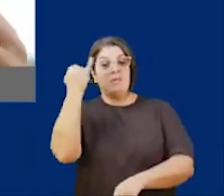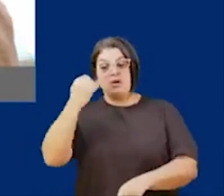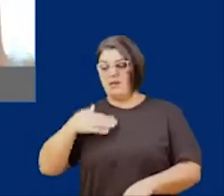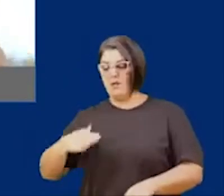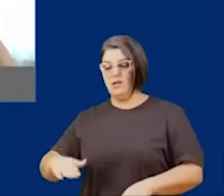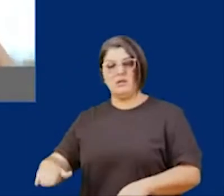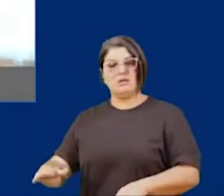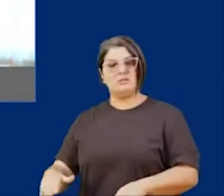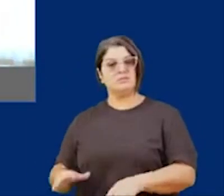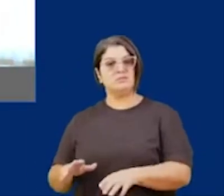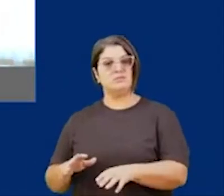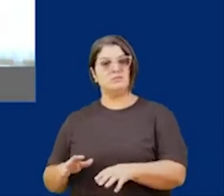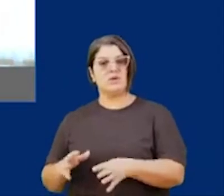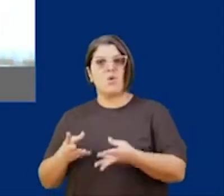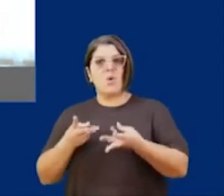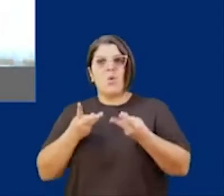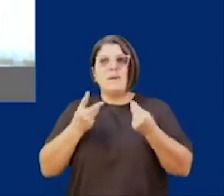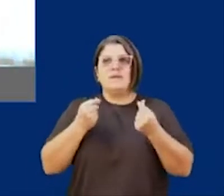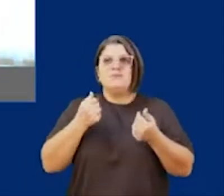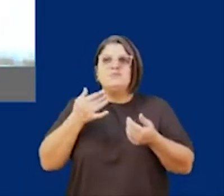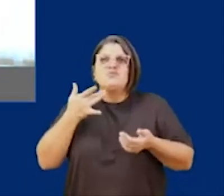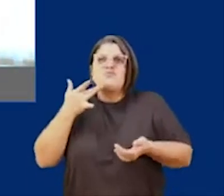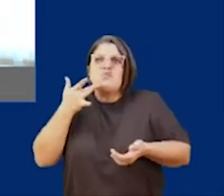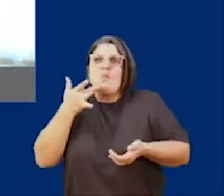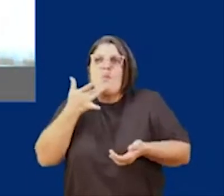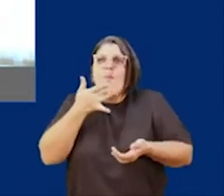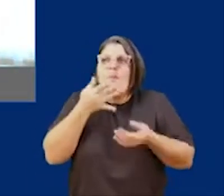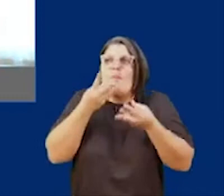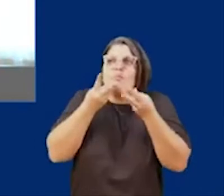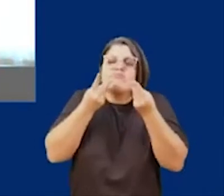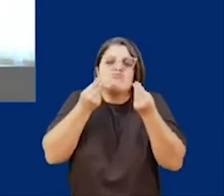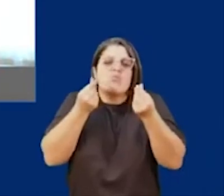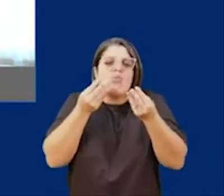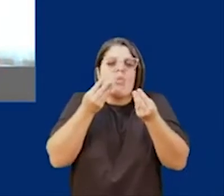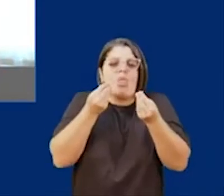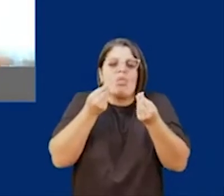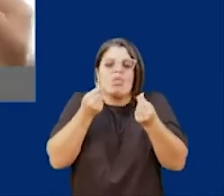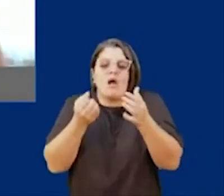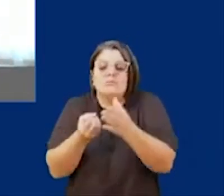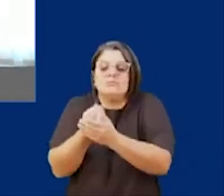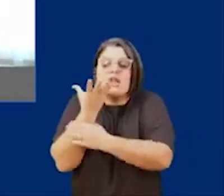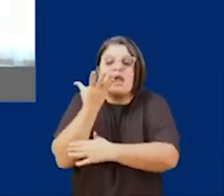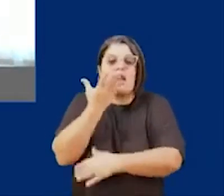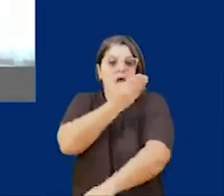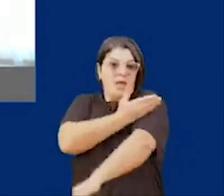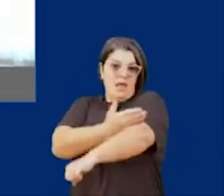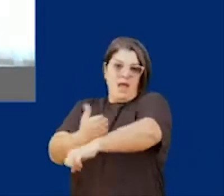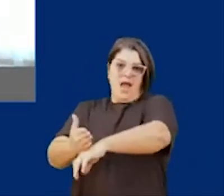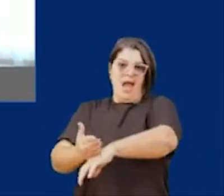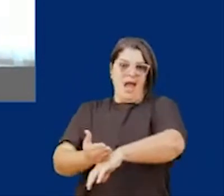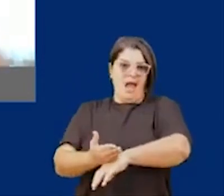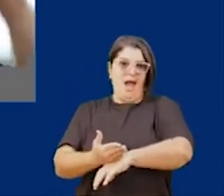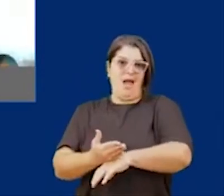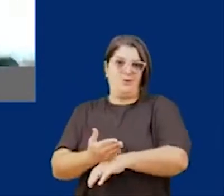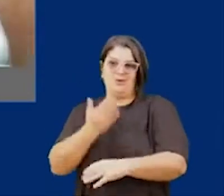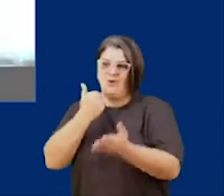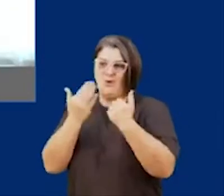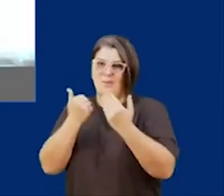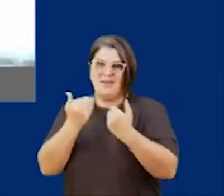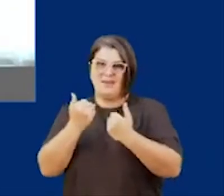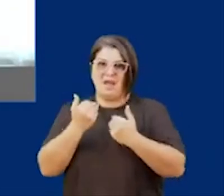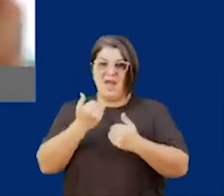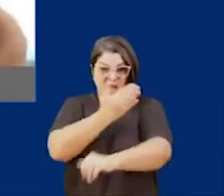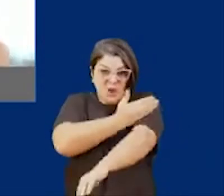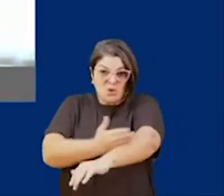formando, constituindo o gosto, formando os hábitos alimentares. Então, se ela se acostuma com um sabor muito doce, depois ela vai querer